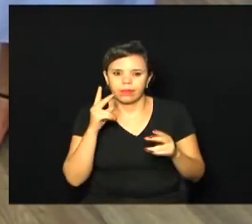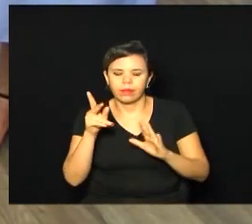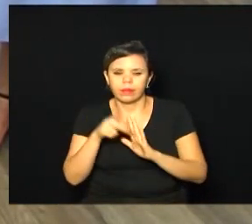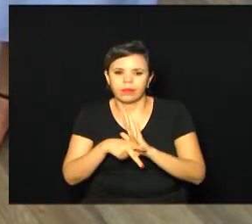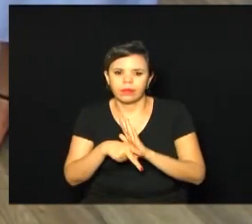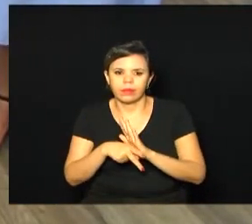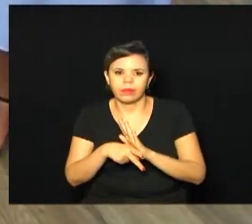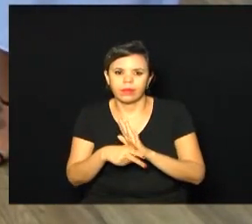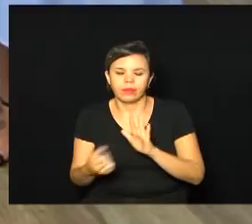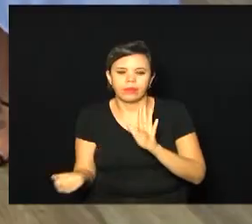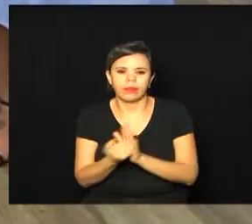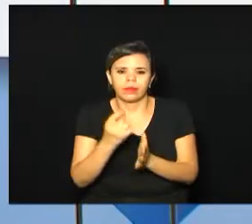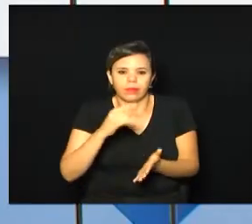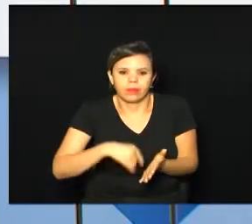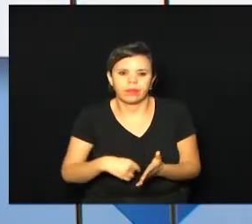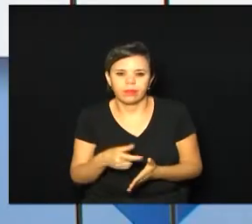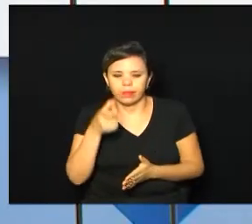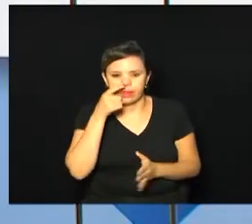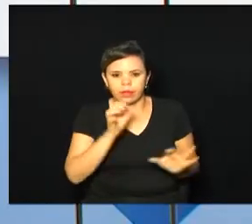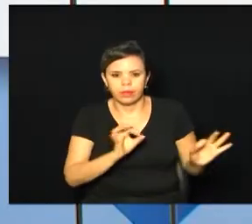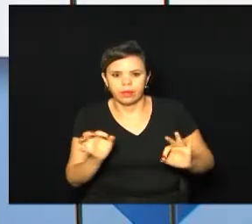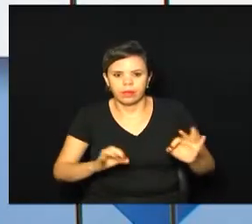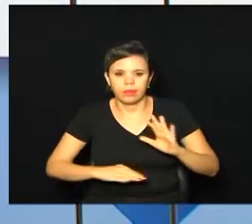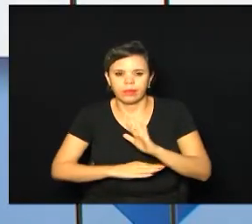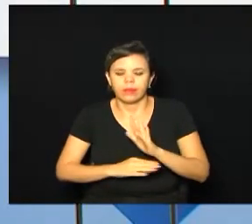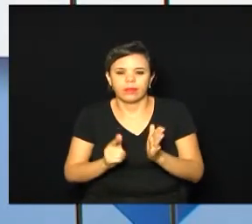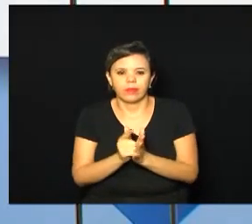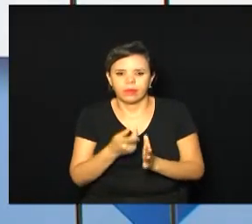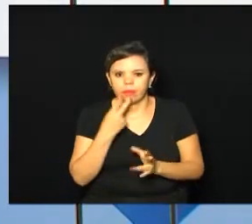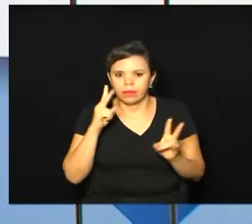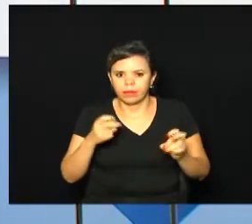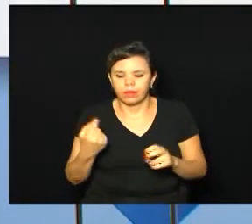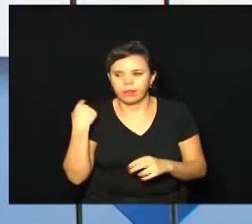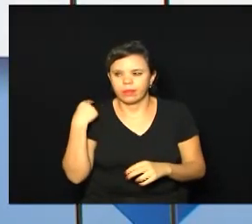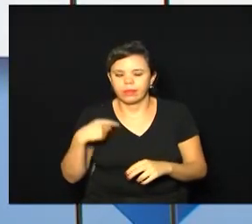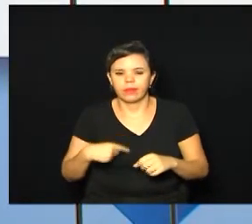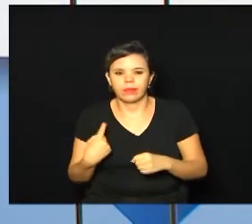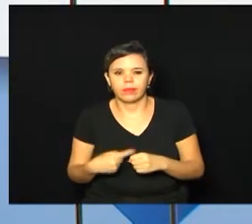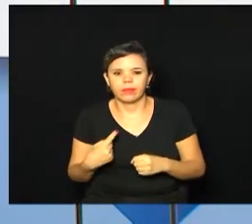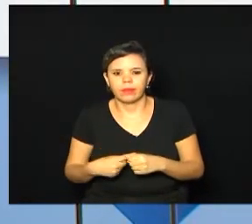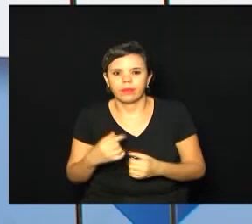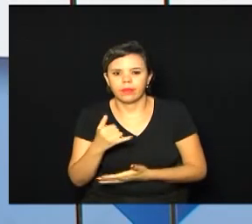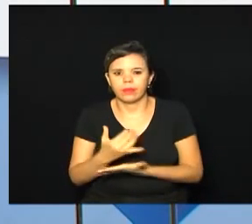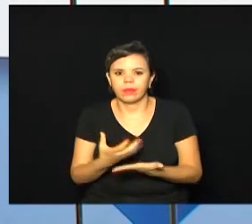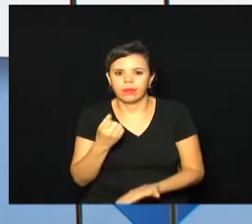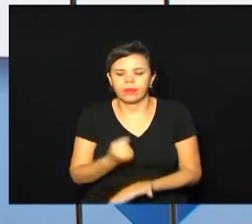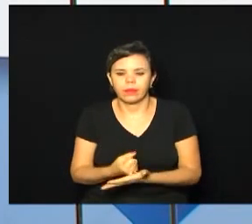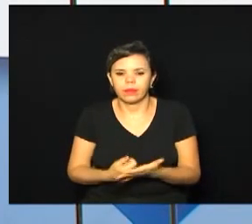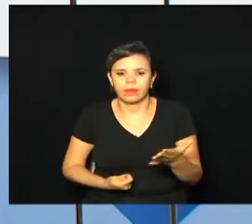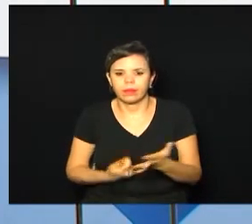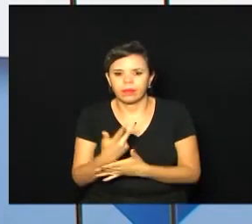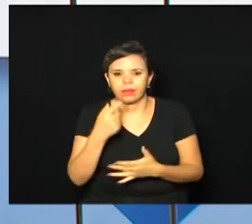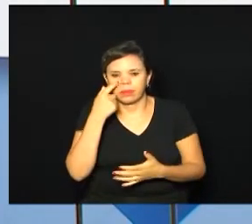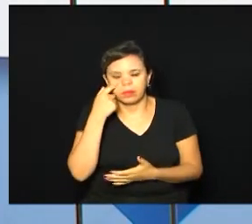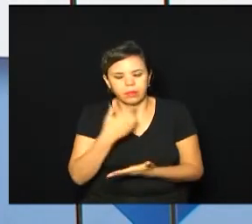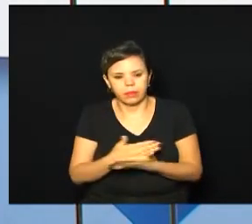projeto protocolado. Você que assiste aqui o Câmara Total, nós falamos no Notícias da Metrópole sobre impostos, IPTU e uma série de impostos